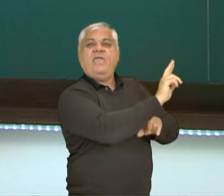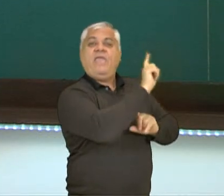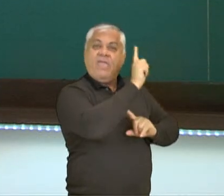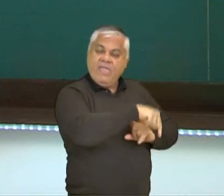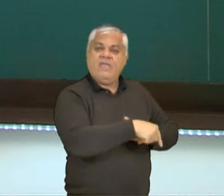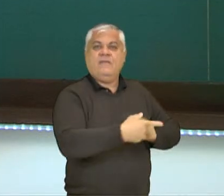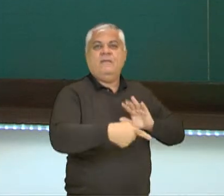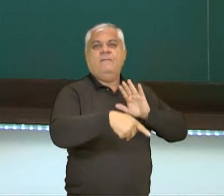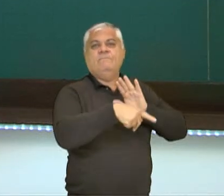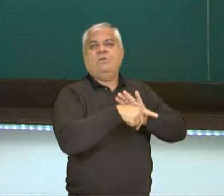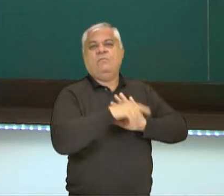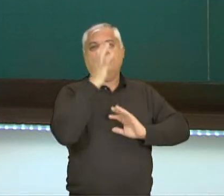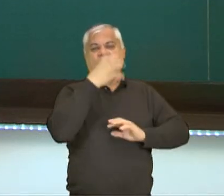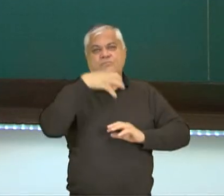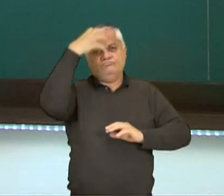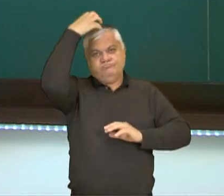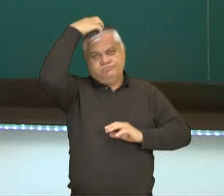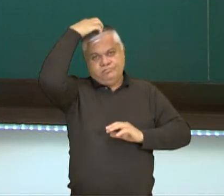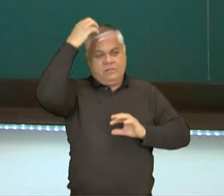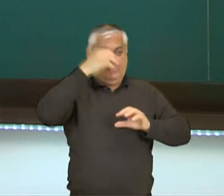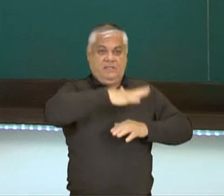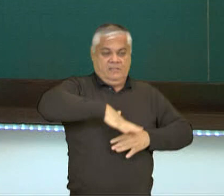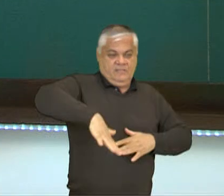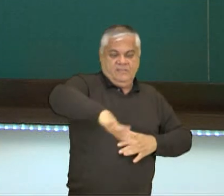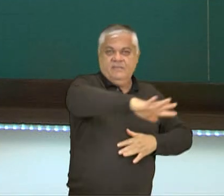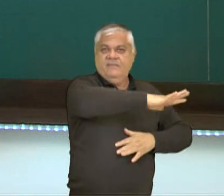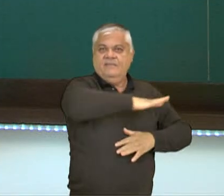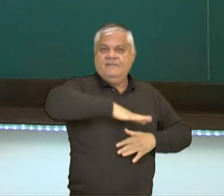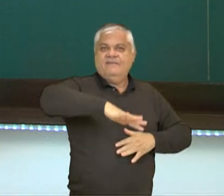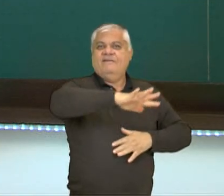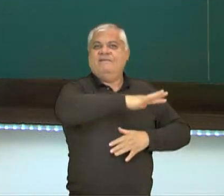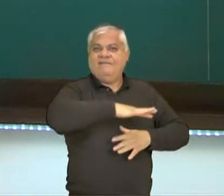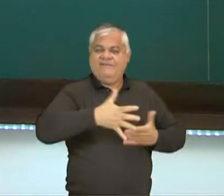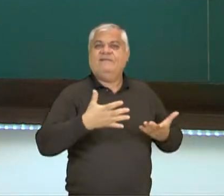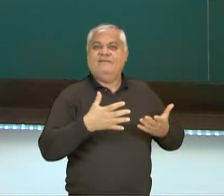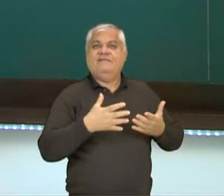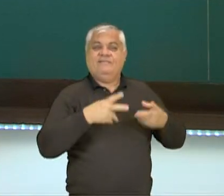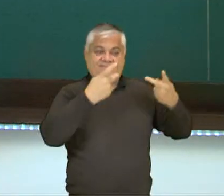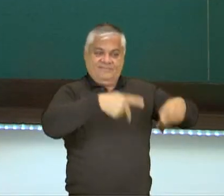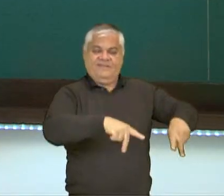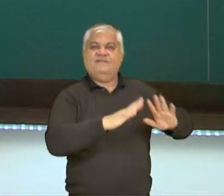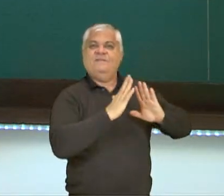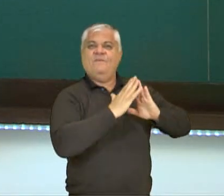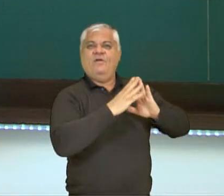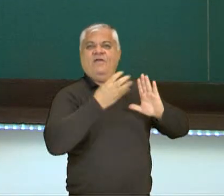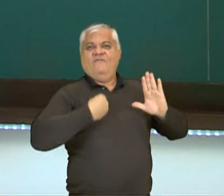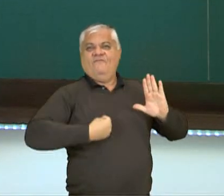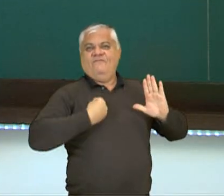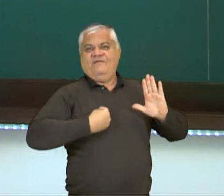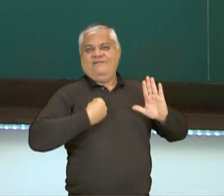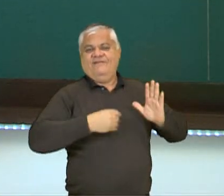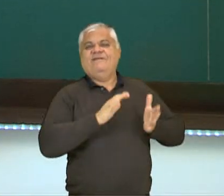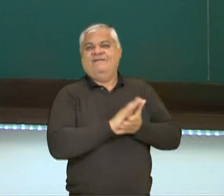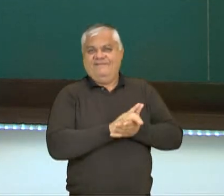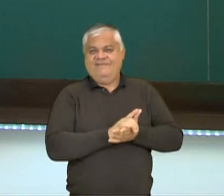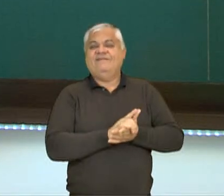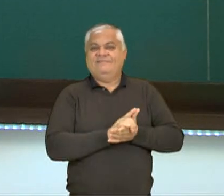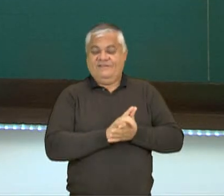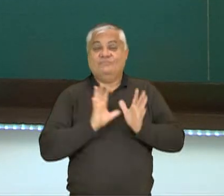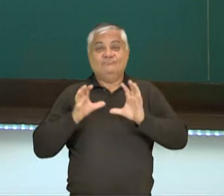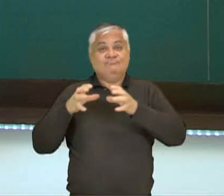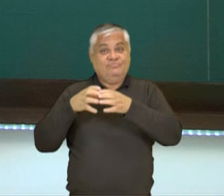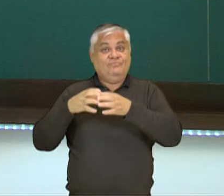os que iam dar espaço para a moradia desses, então, dessa